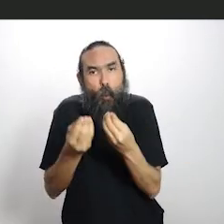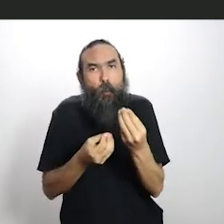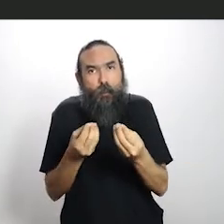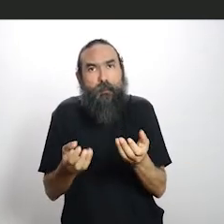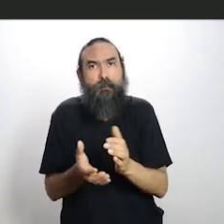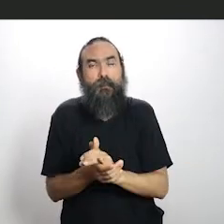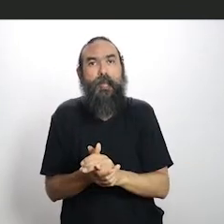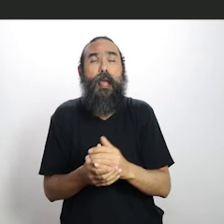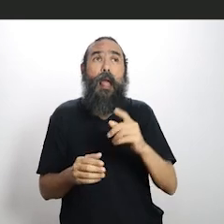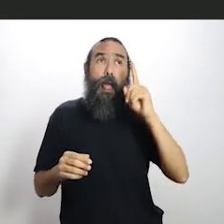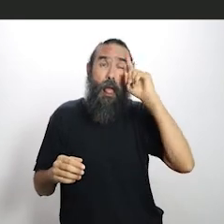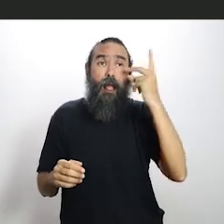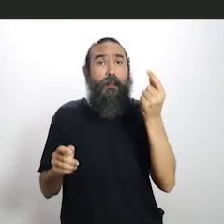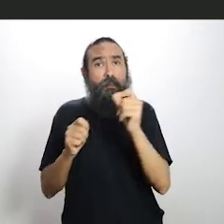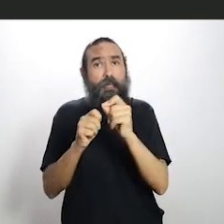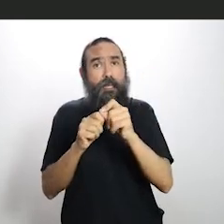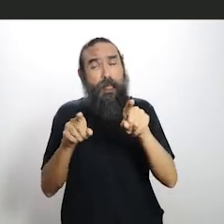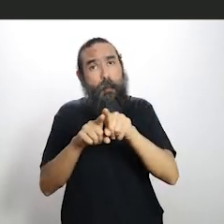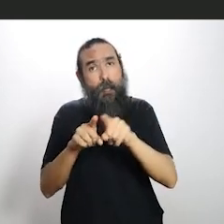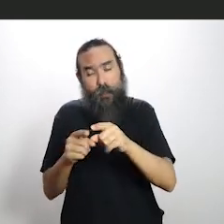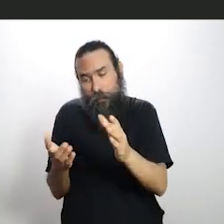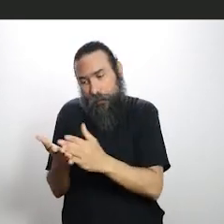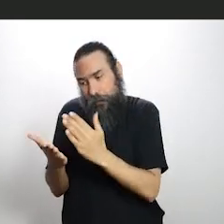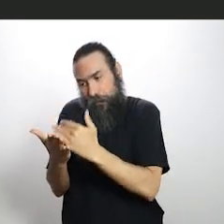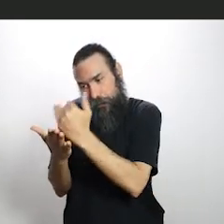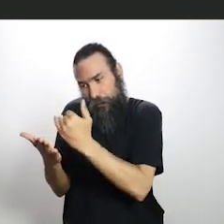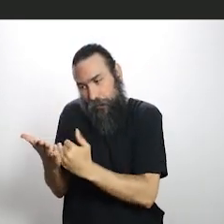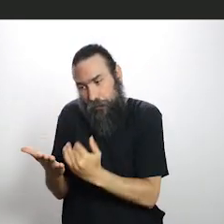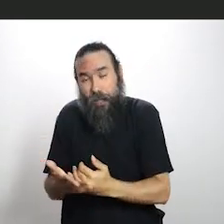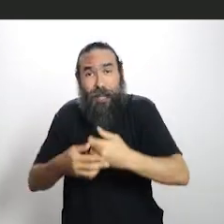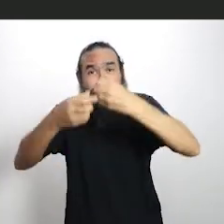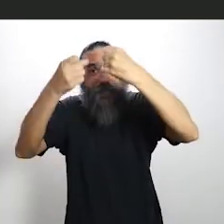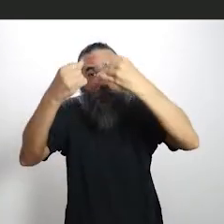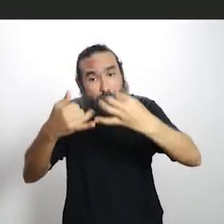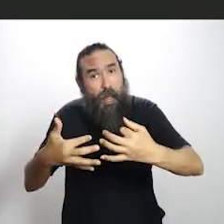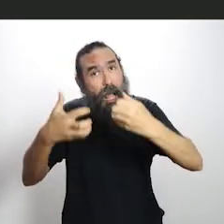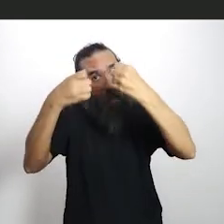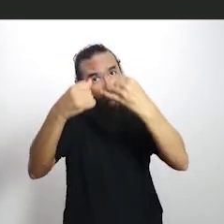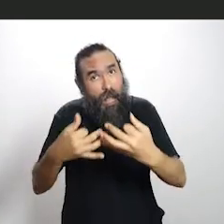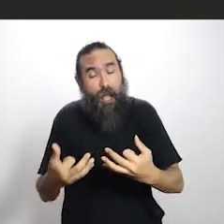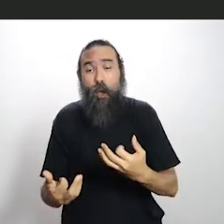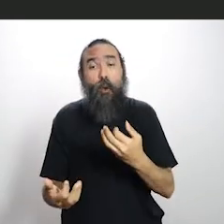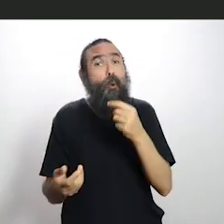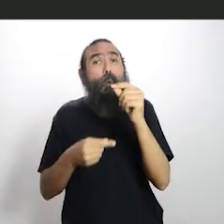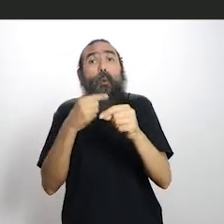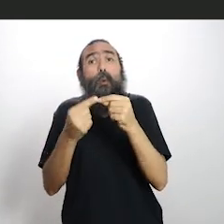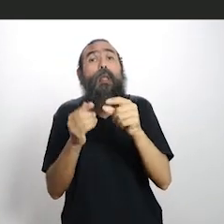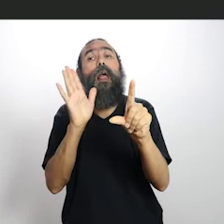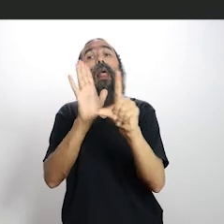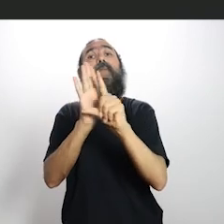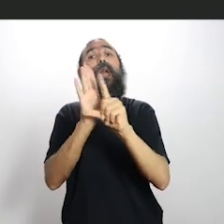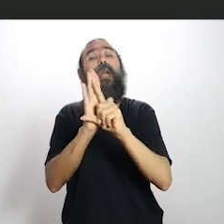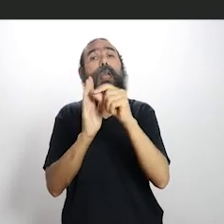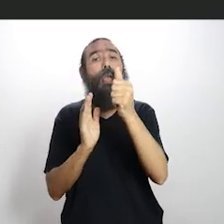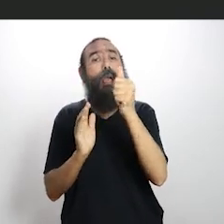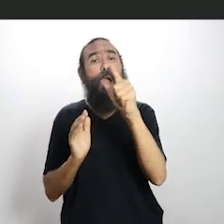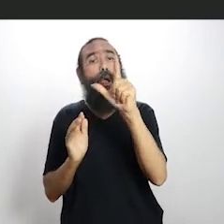da regulamentação da lei para que a gente possa vamos dizer assim de uma forma